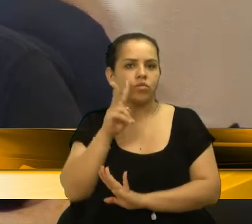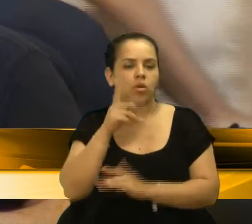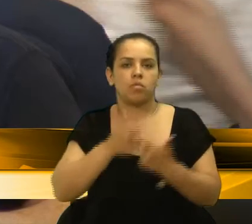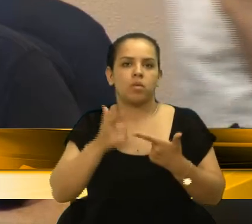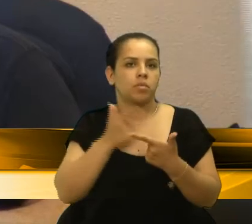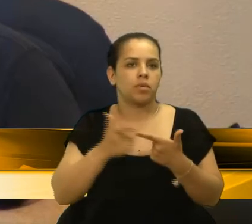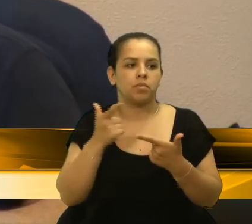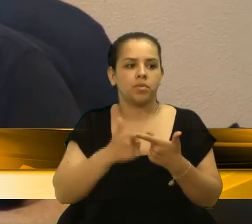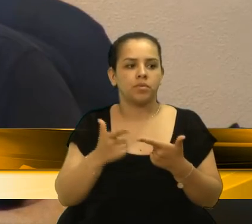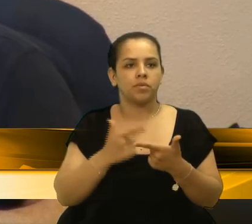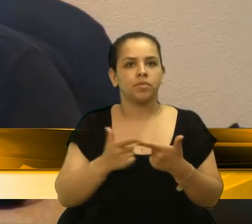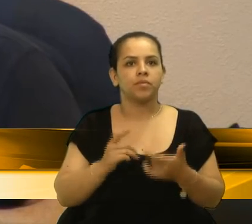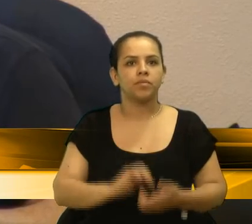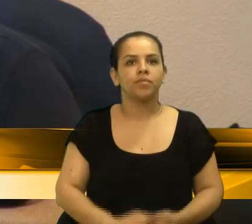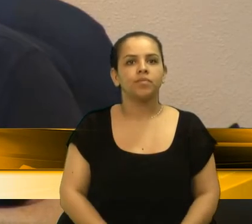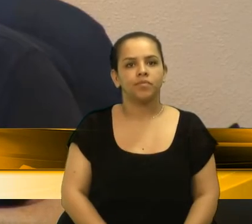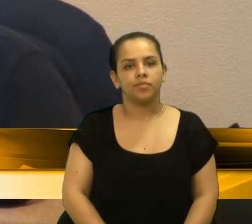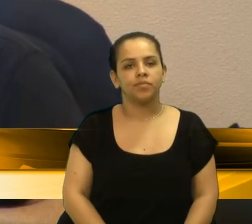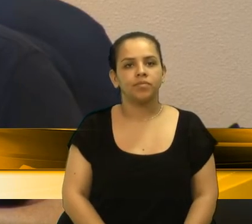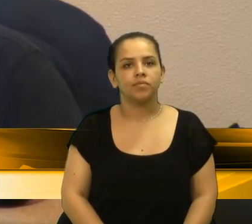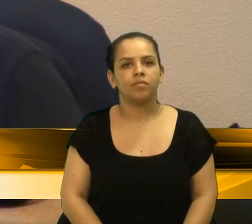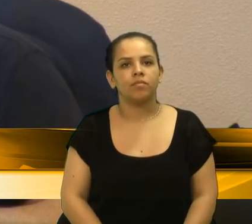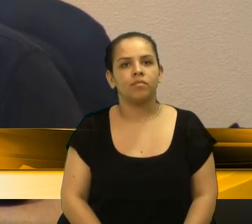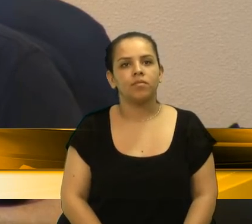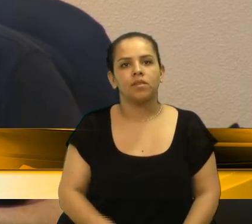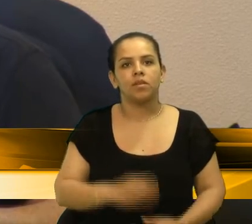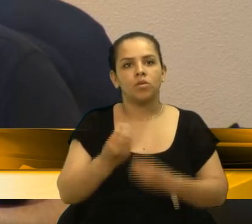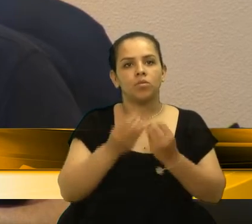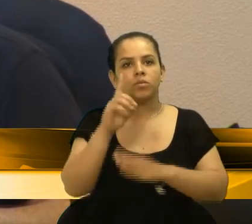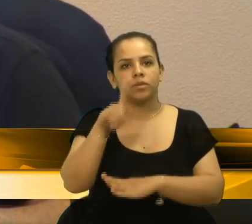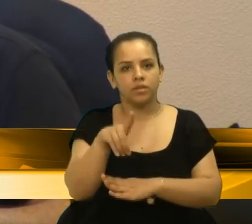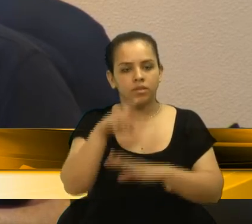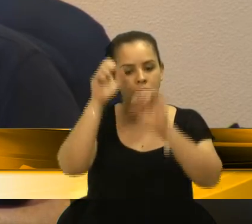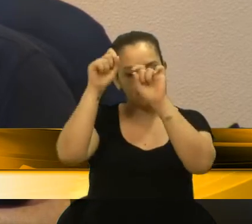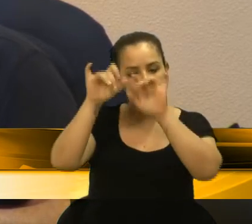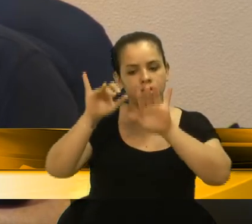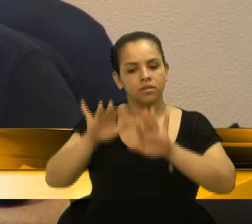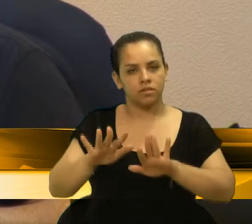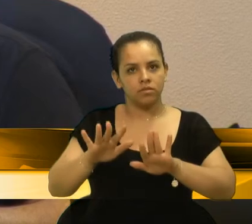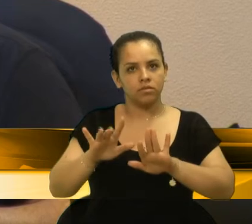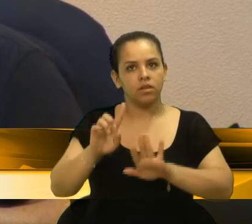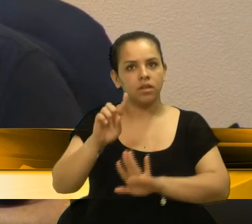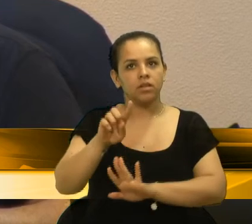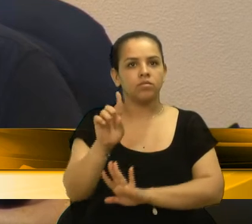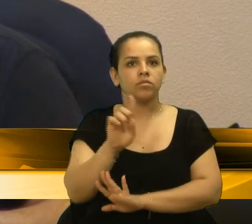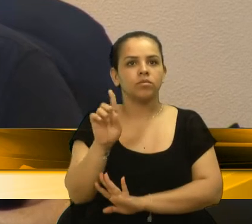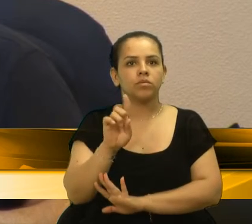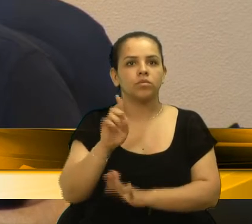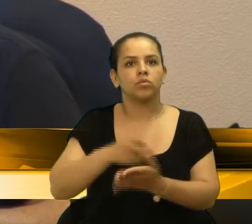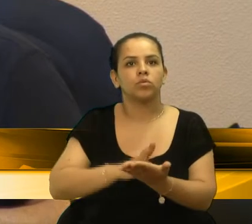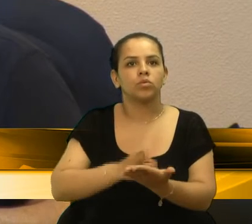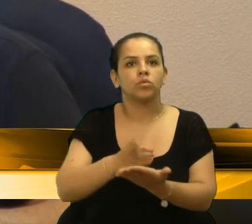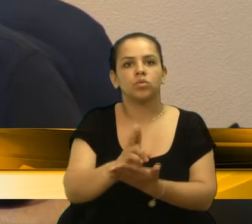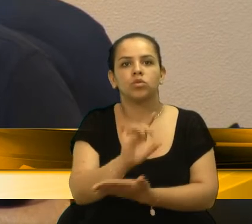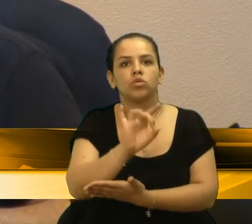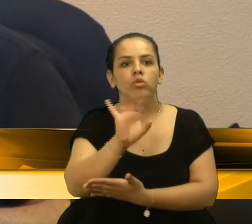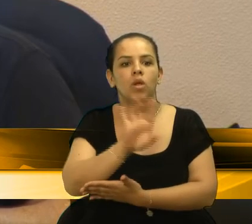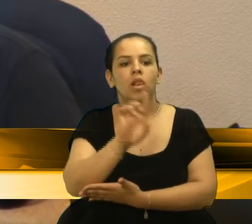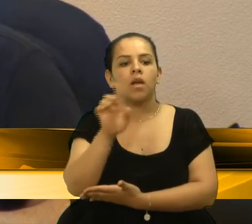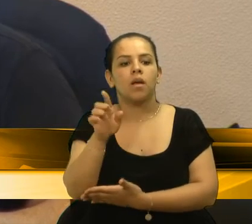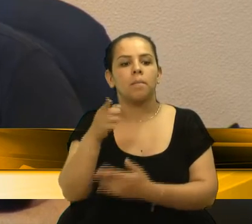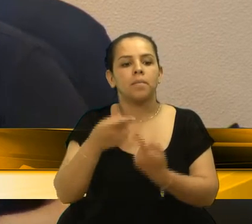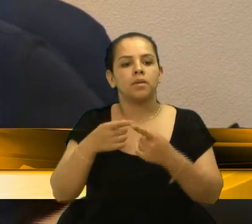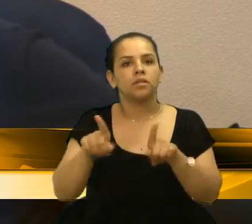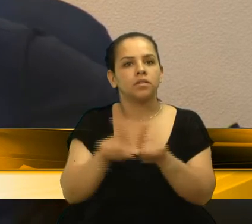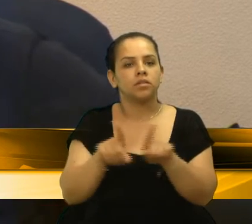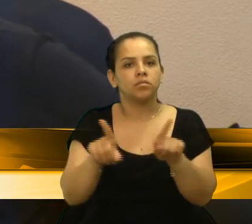prejudicial. Tivemos um ganho positivo que foi abraçado como? A bênção foi abraçada não apenas... continuar só os capuchinhos, mas também